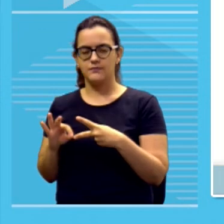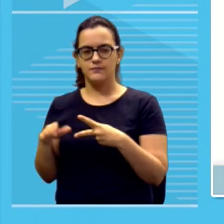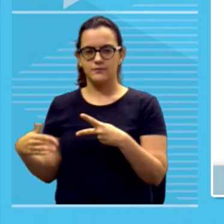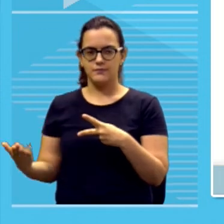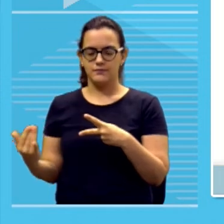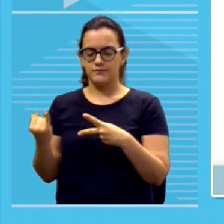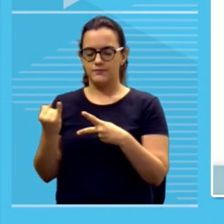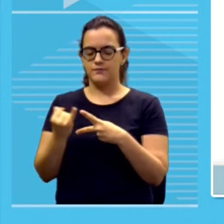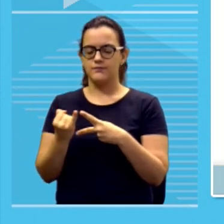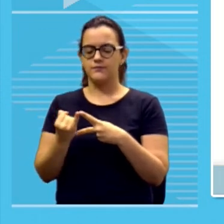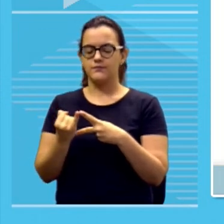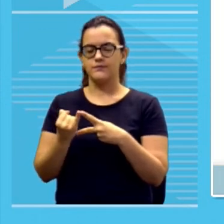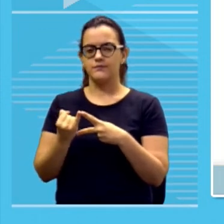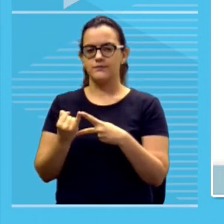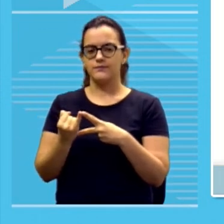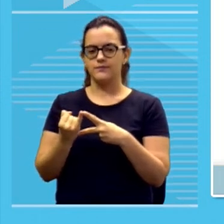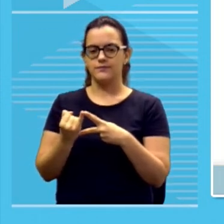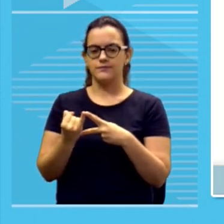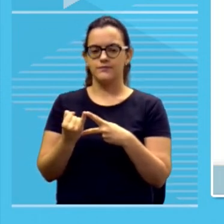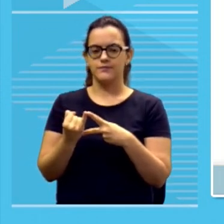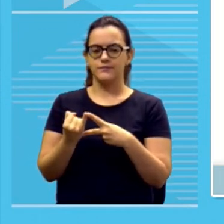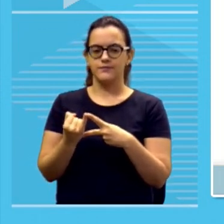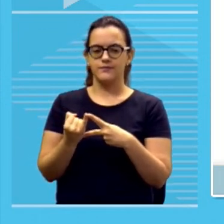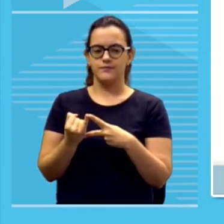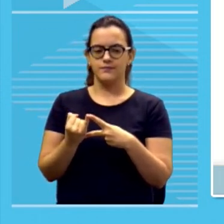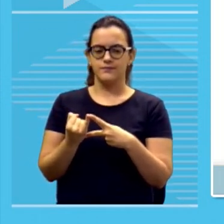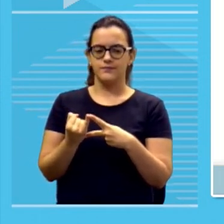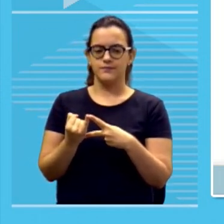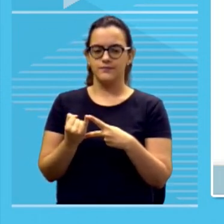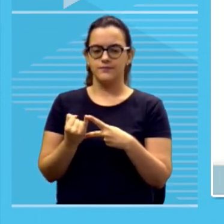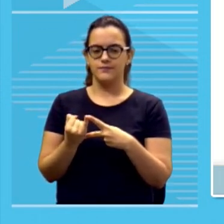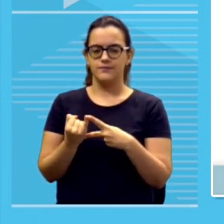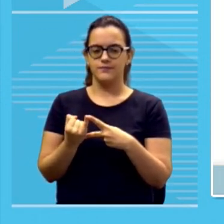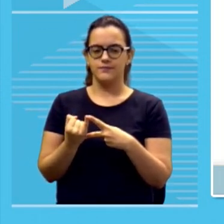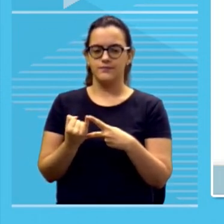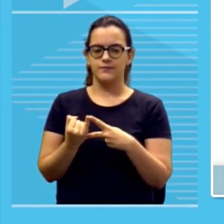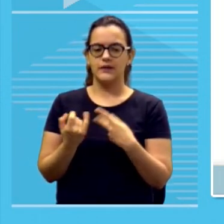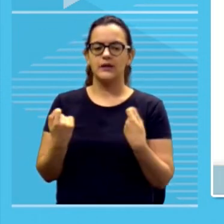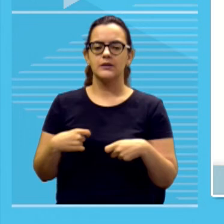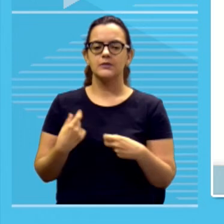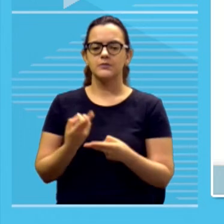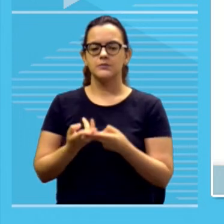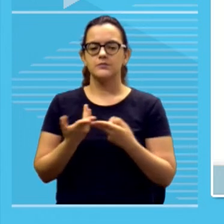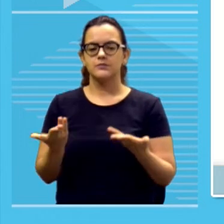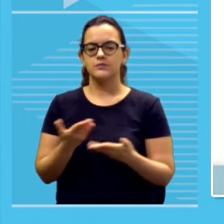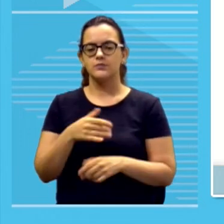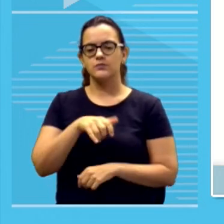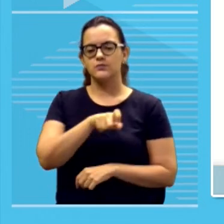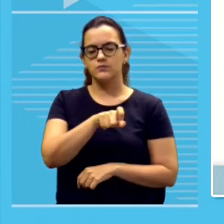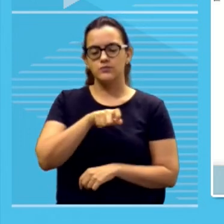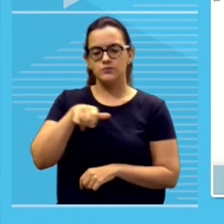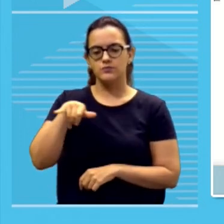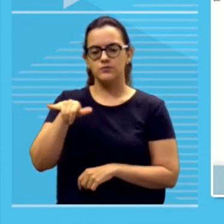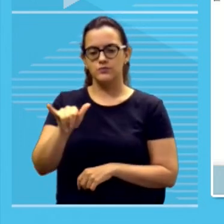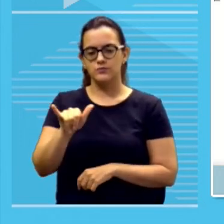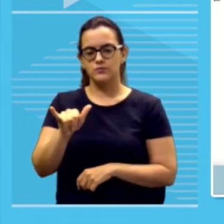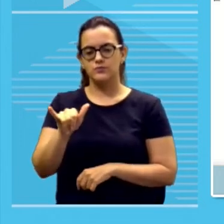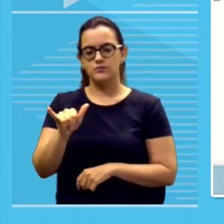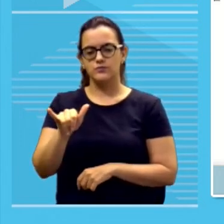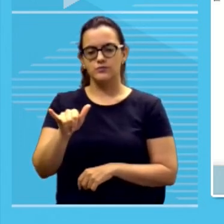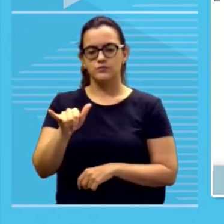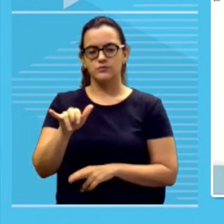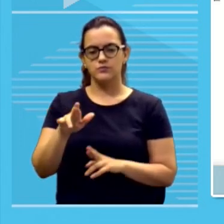Professor doar para o c vai ser se é do a pro C vai ser XC que é 4